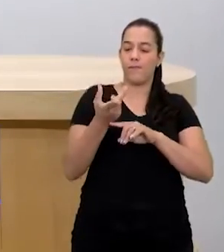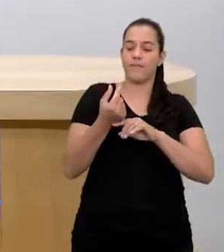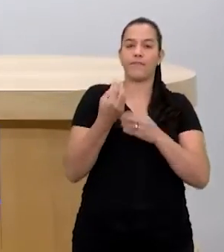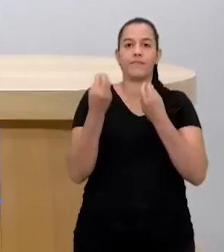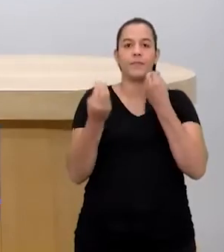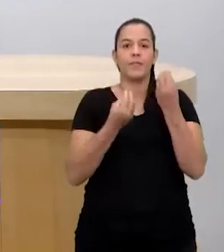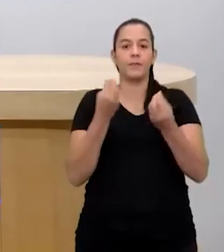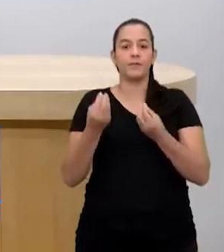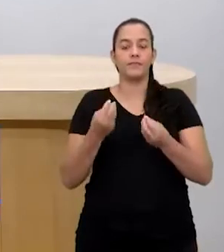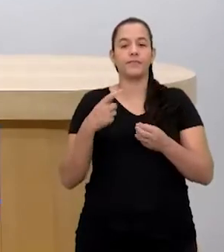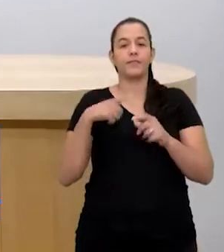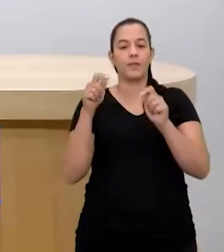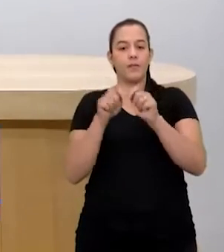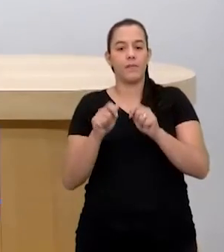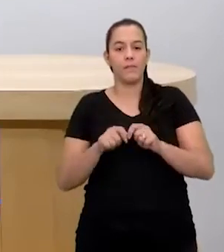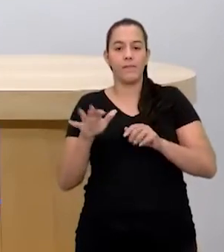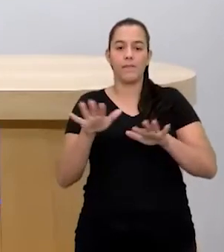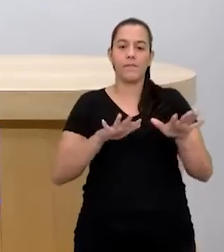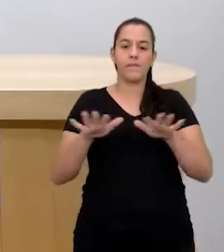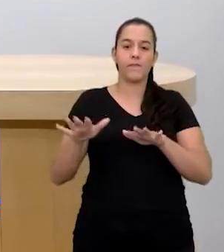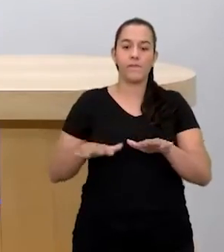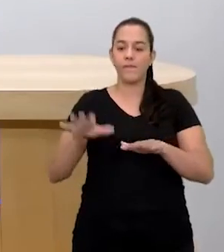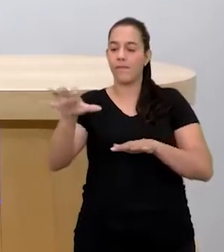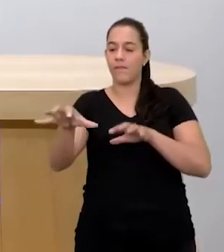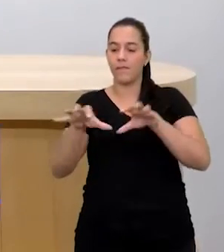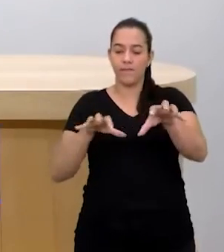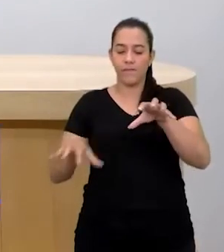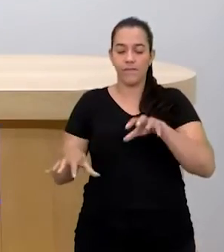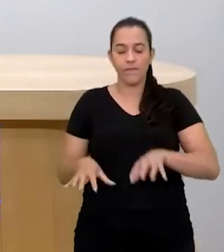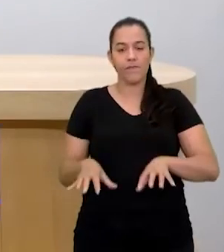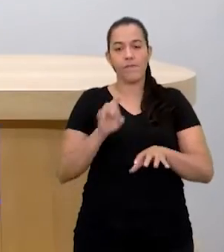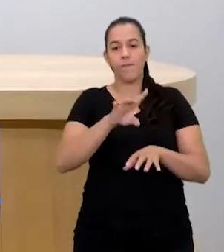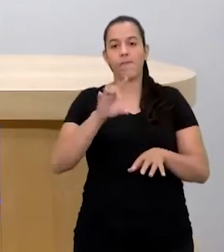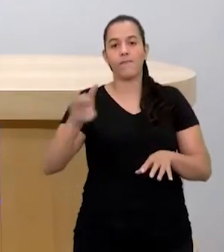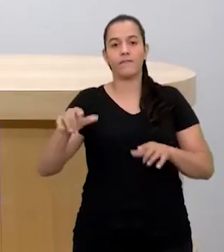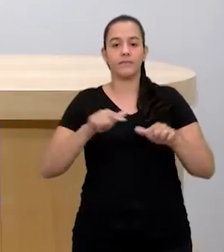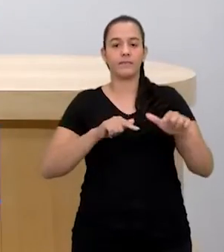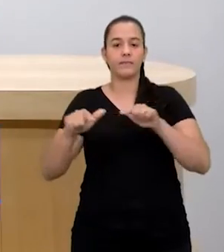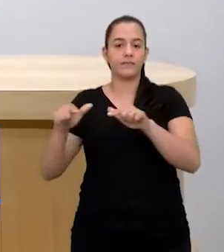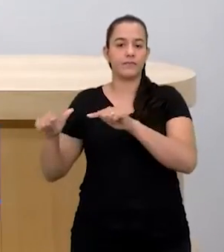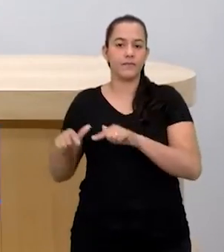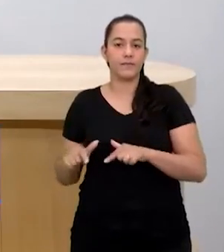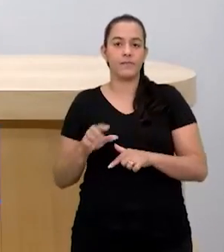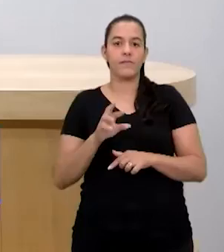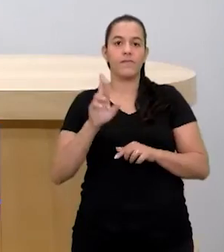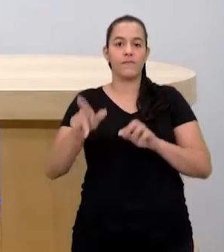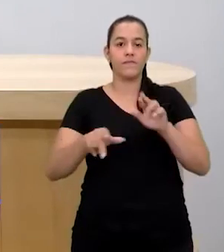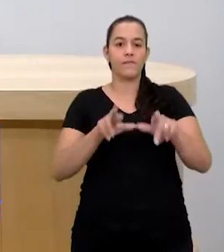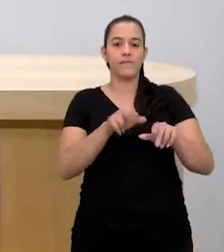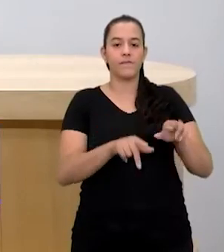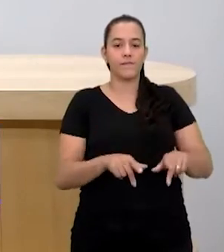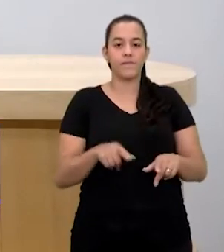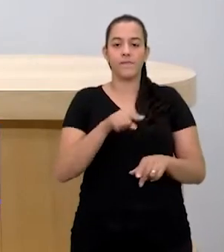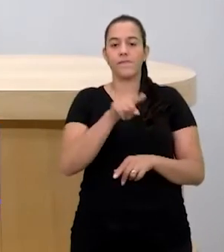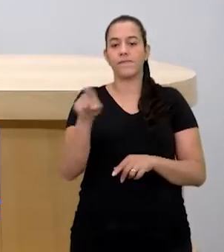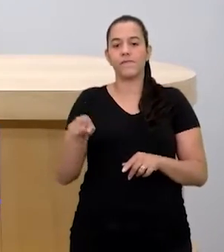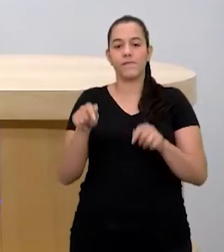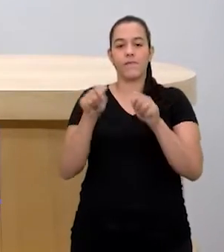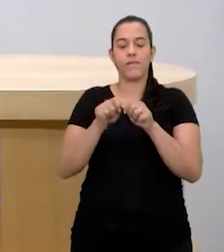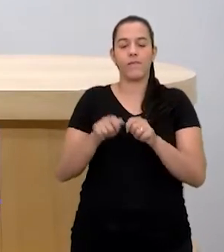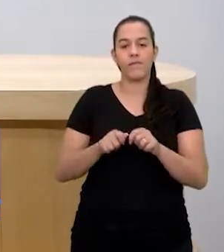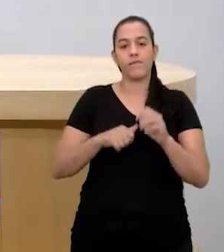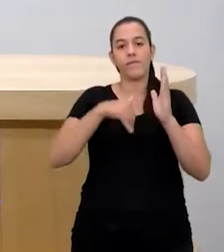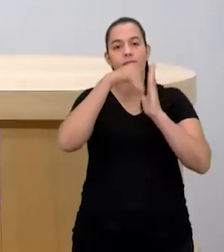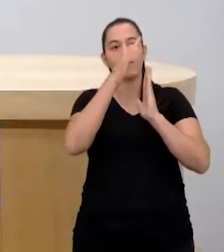fazendo o trabalho deles, às vezes em regiões diferentes e tal. Então, eles fizeram algumas pinturas,